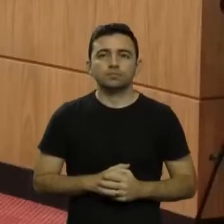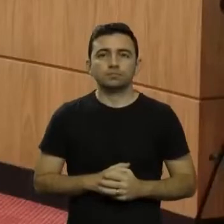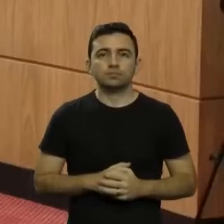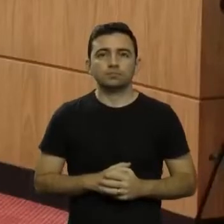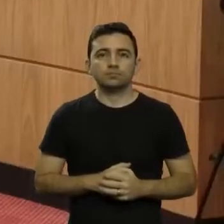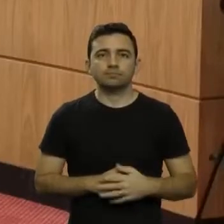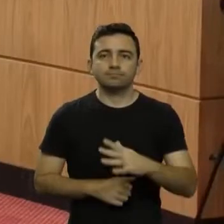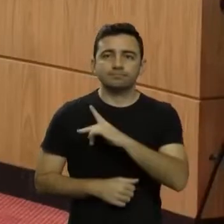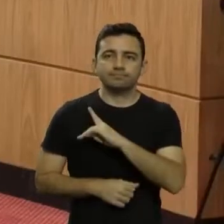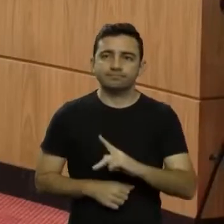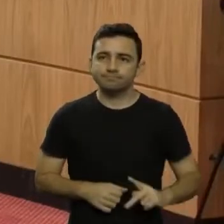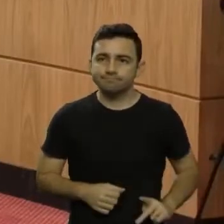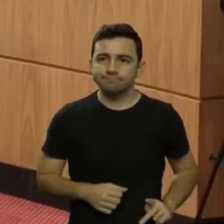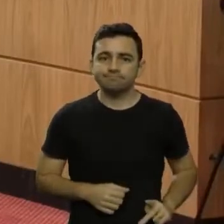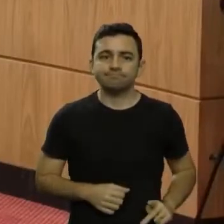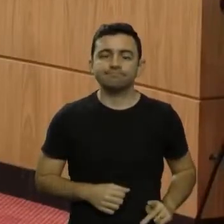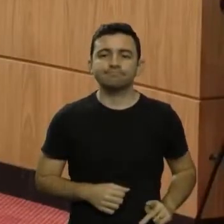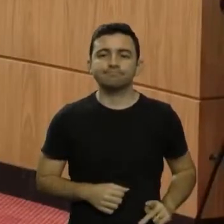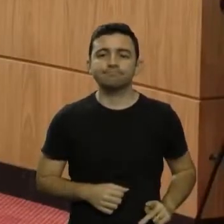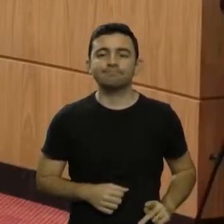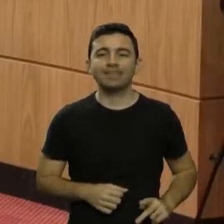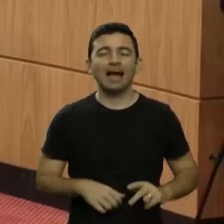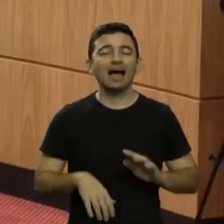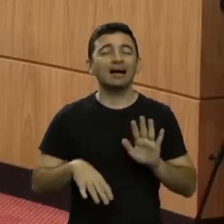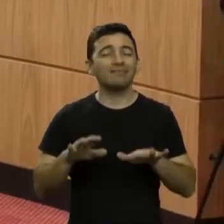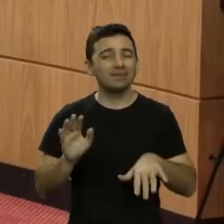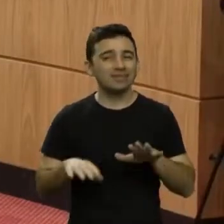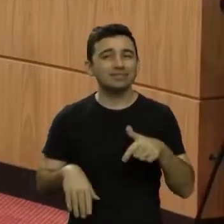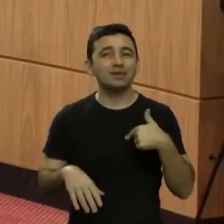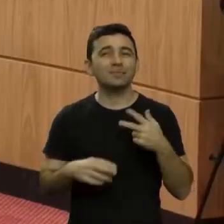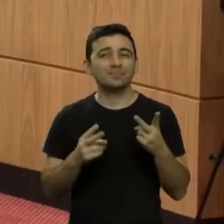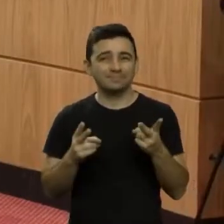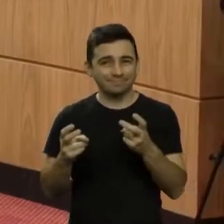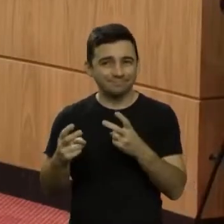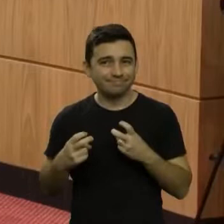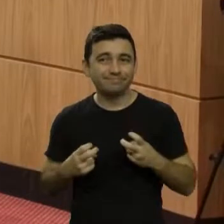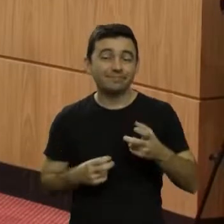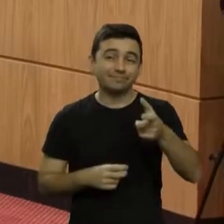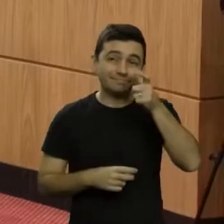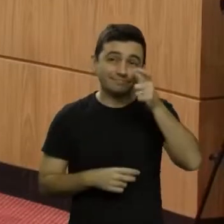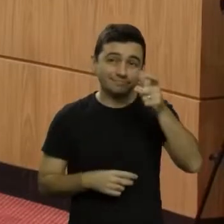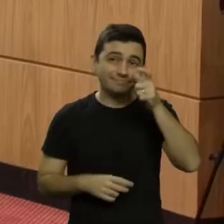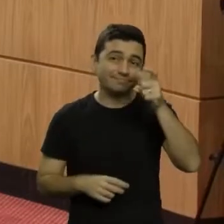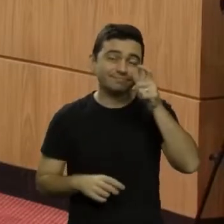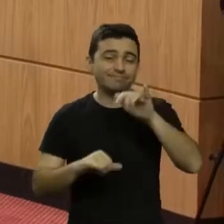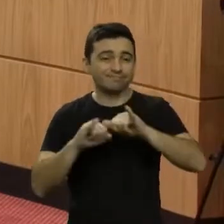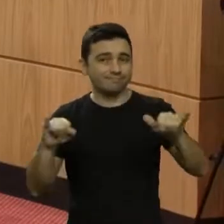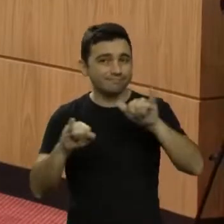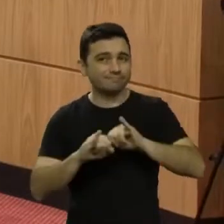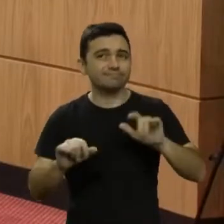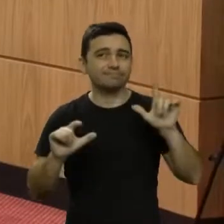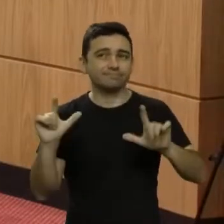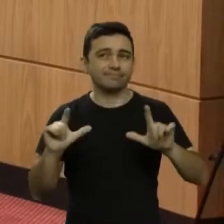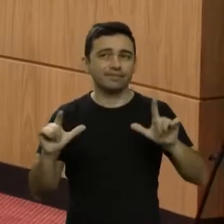Senhor presidente, umas vezes eu vejo e acompanho nos noticiários os debates